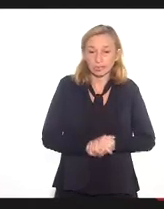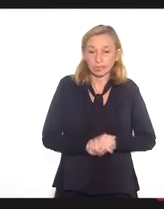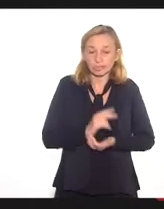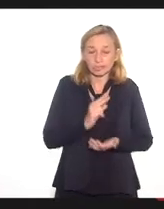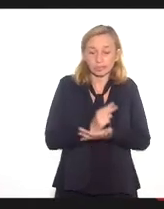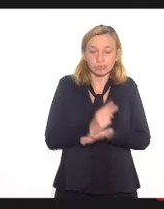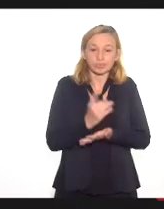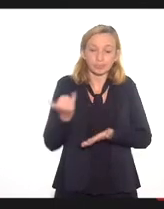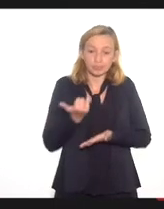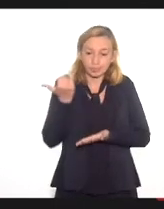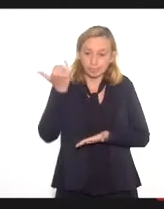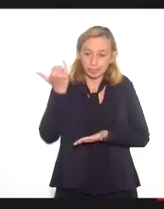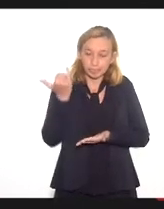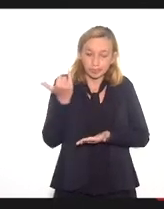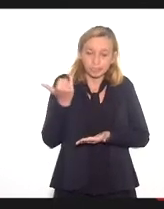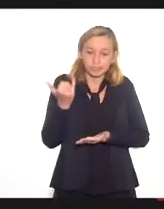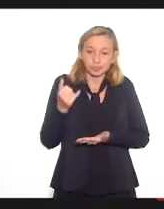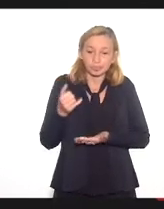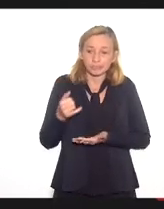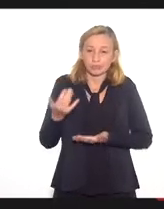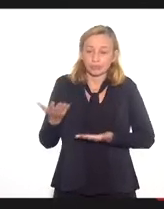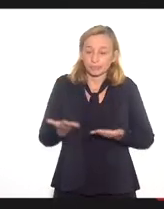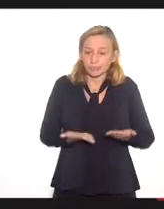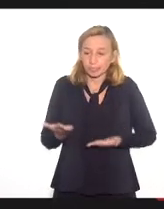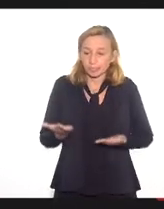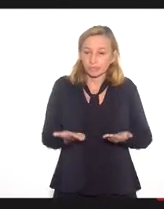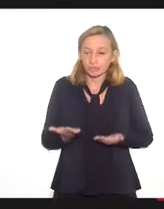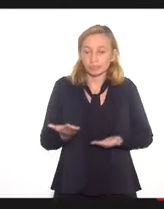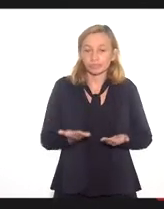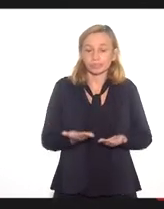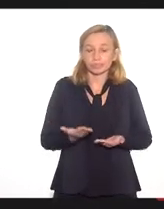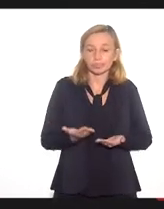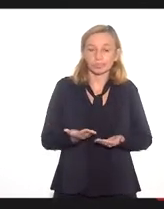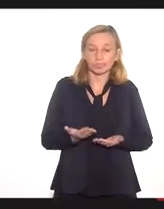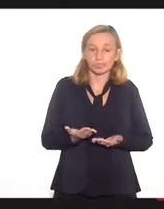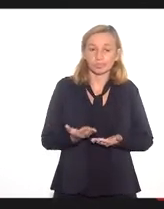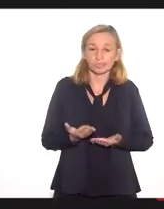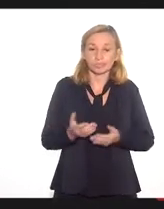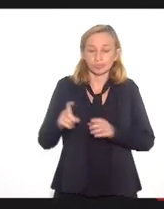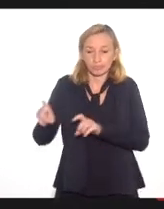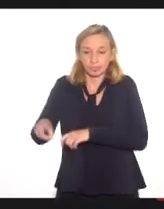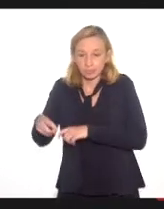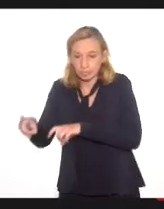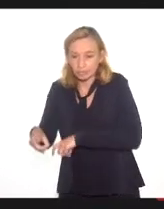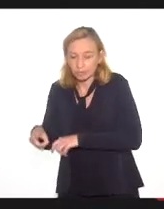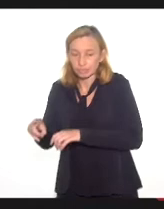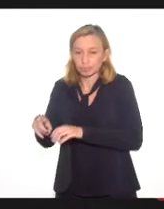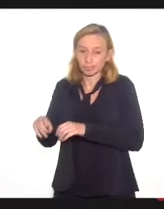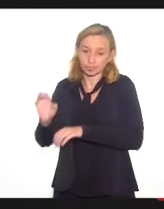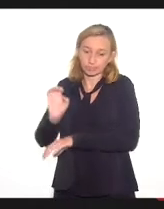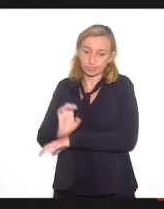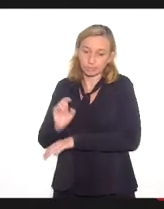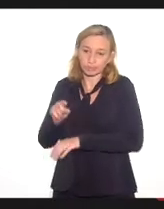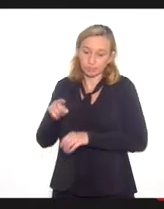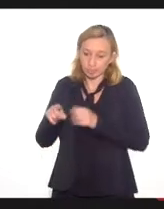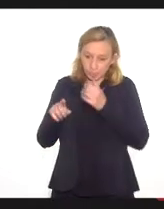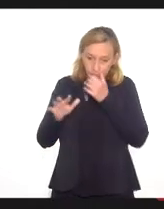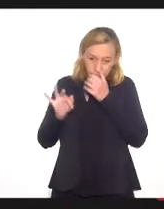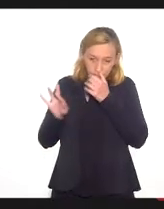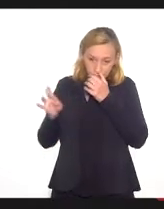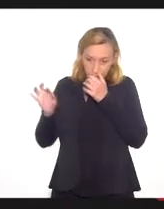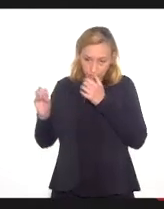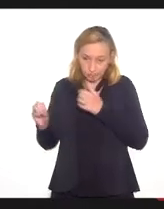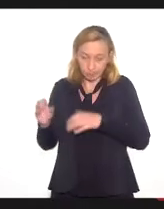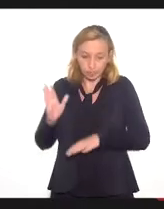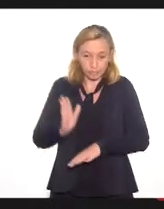da importância dos servidores de órgãos estaduais da área de apoio agrícola que aquela região do Terezópolis de Hamburgo está se usando